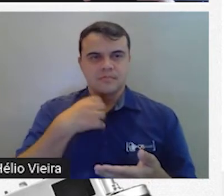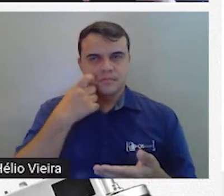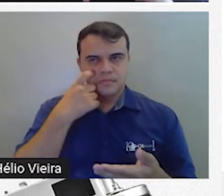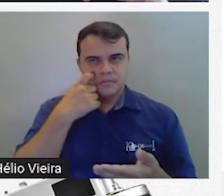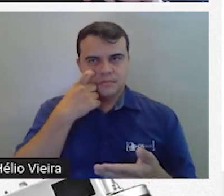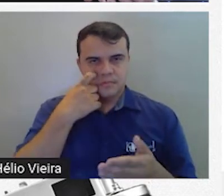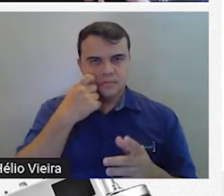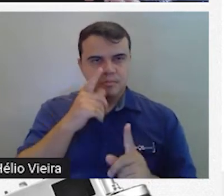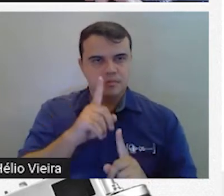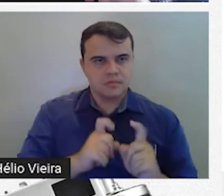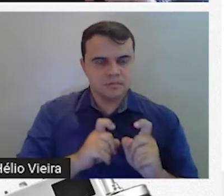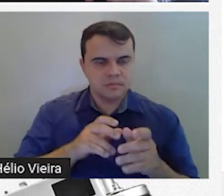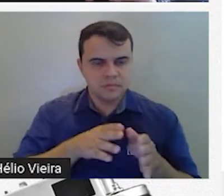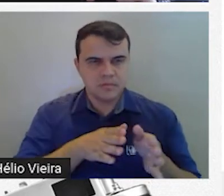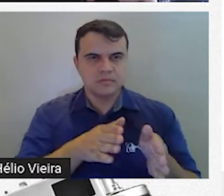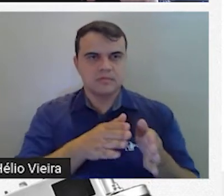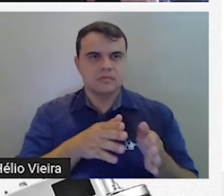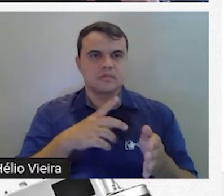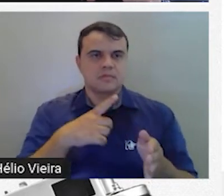movimento,